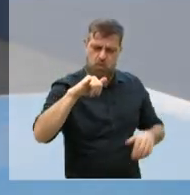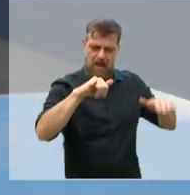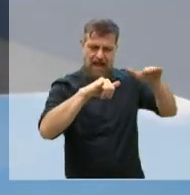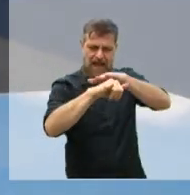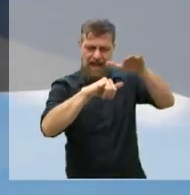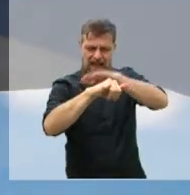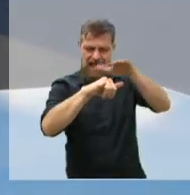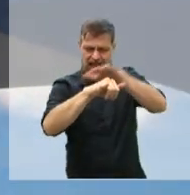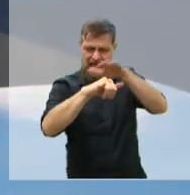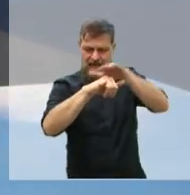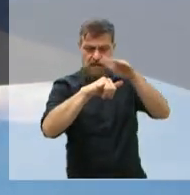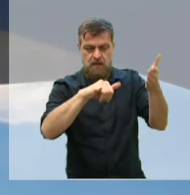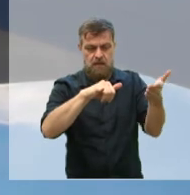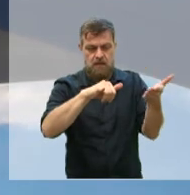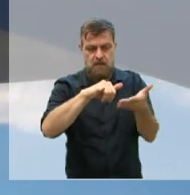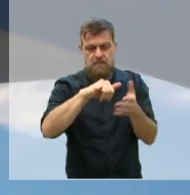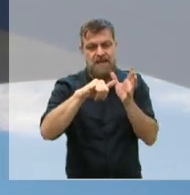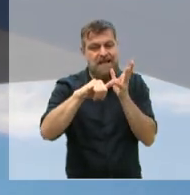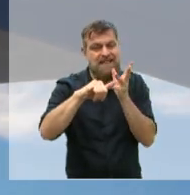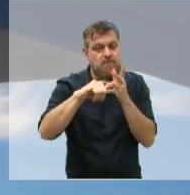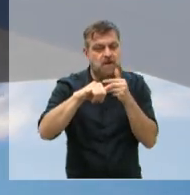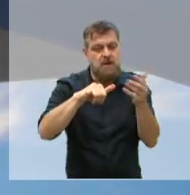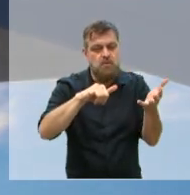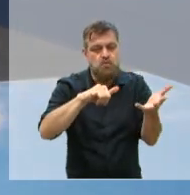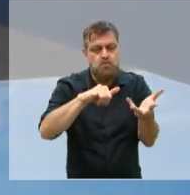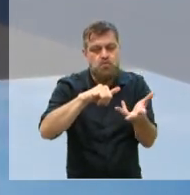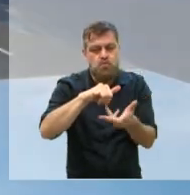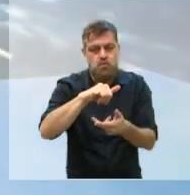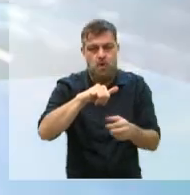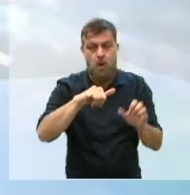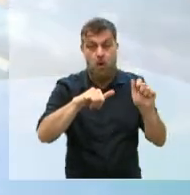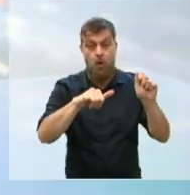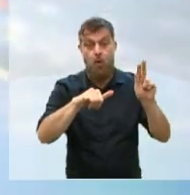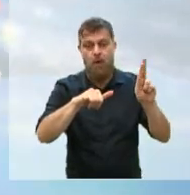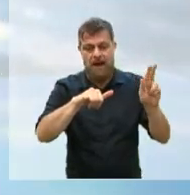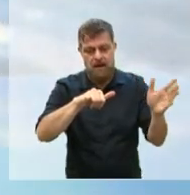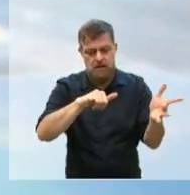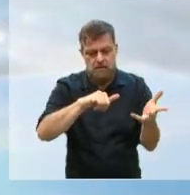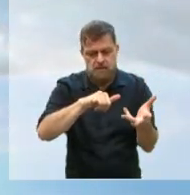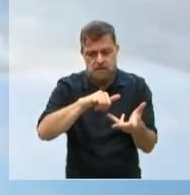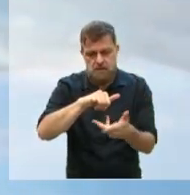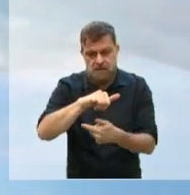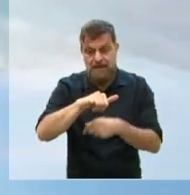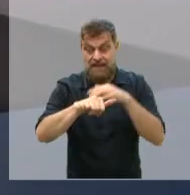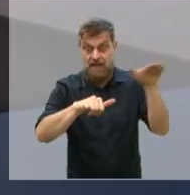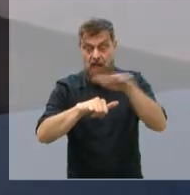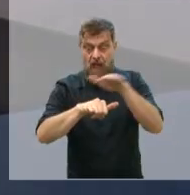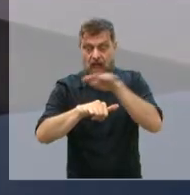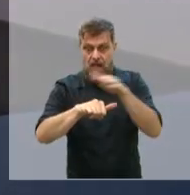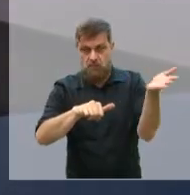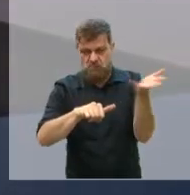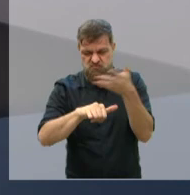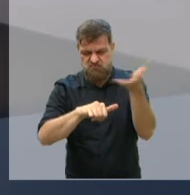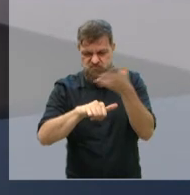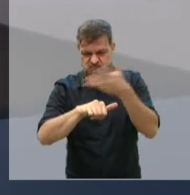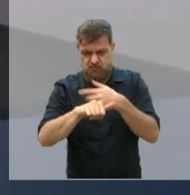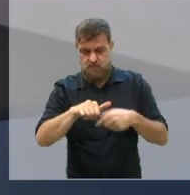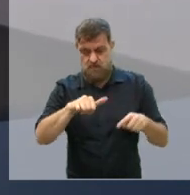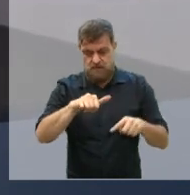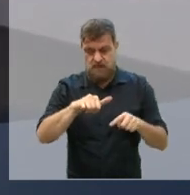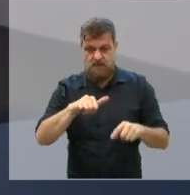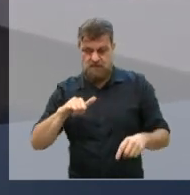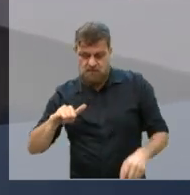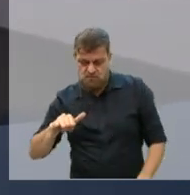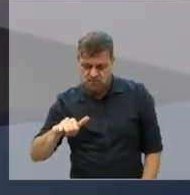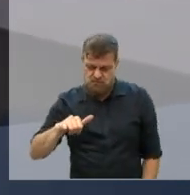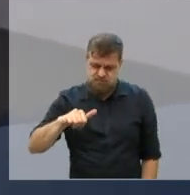mais rápido do que a parte de baixo. O que acontece com a velocidade é maior, a pressão em cima cai, a pressão de baixo fica maior